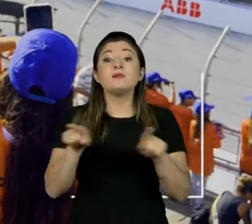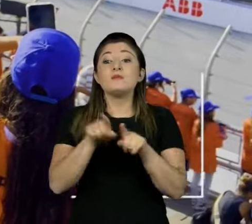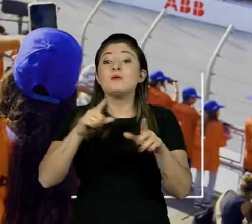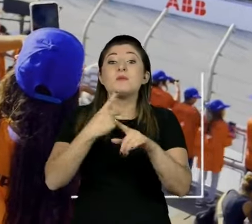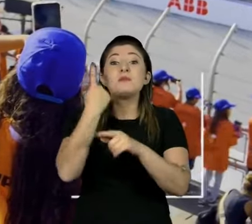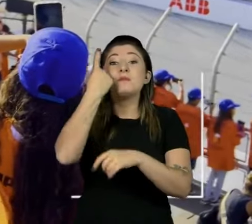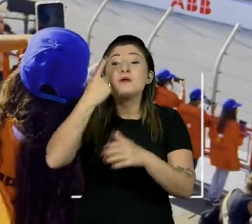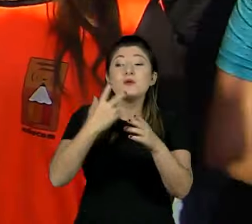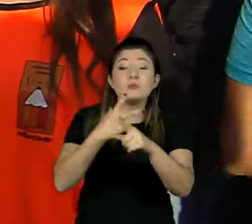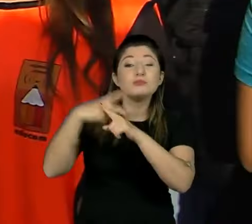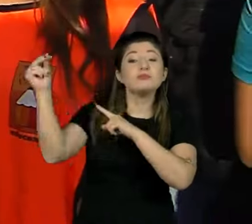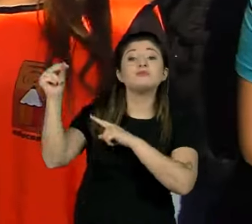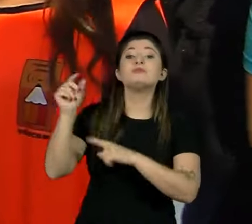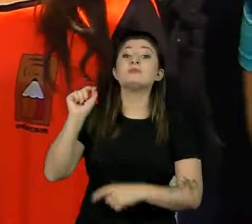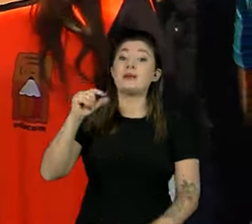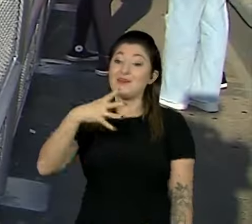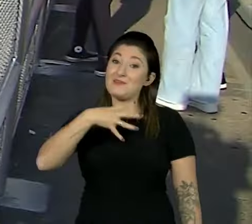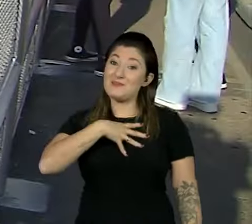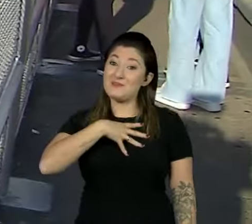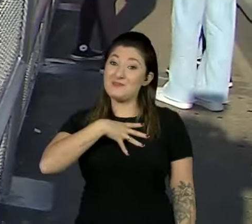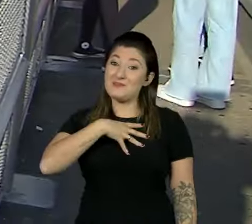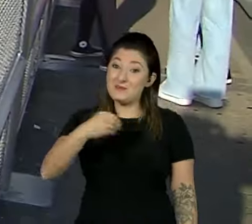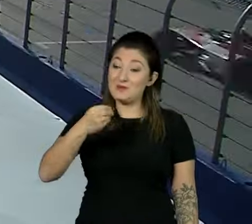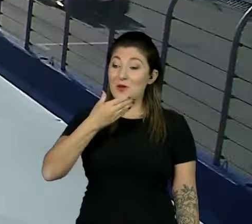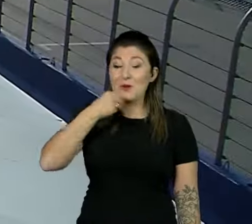filho de Nelson Piquet.